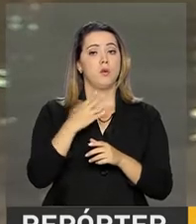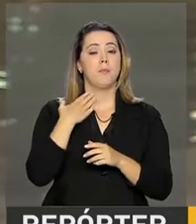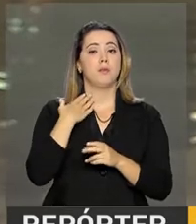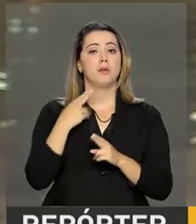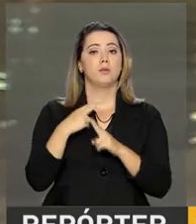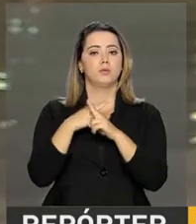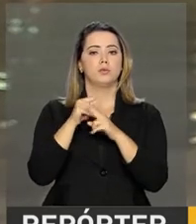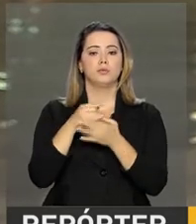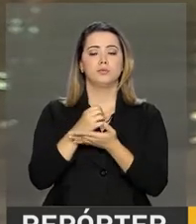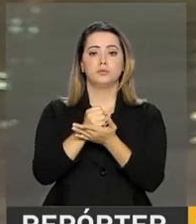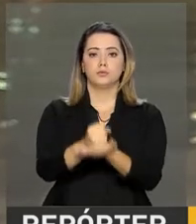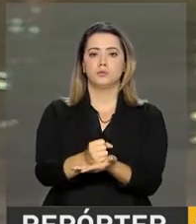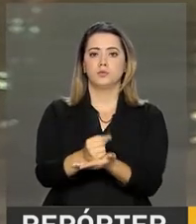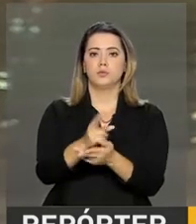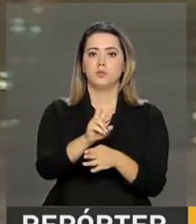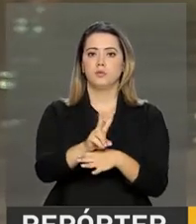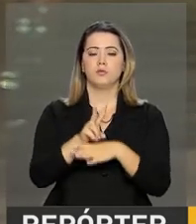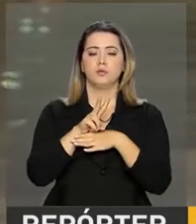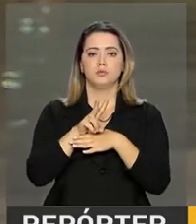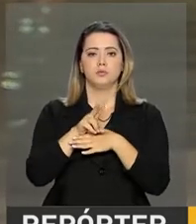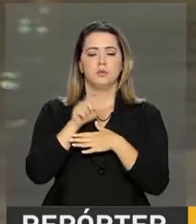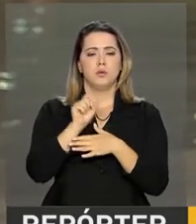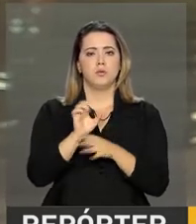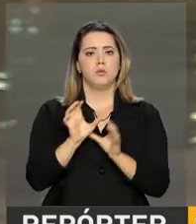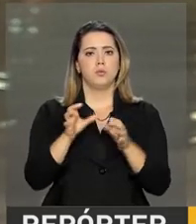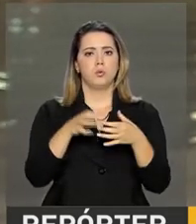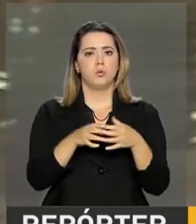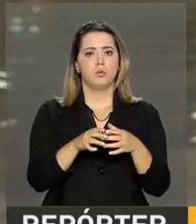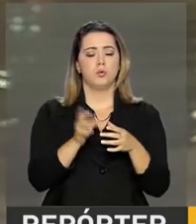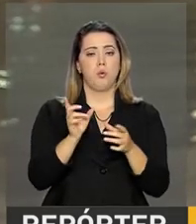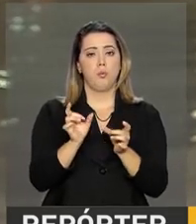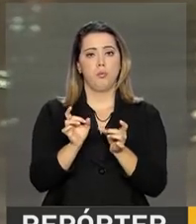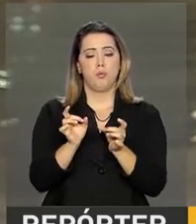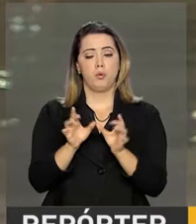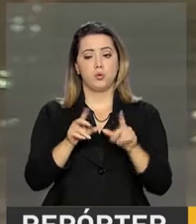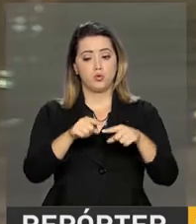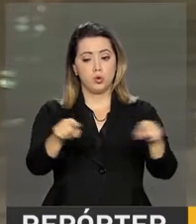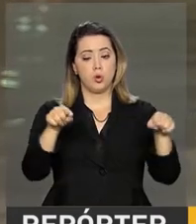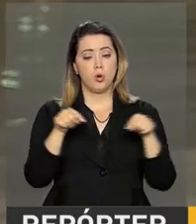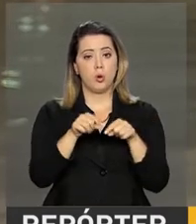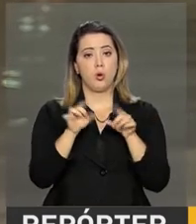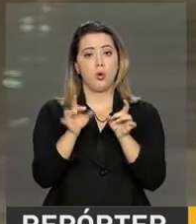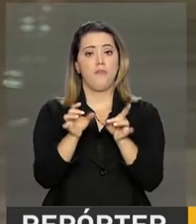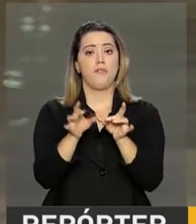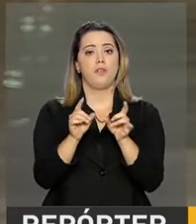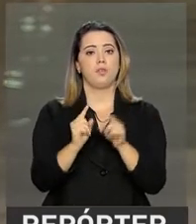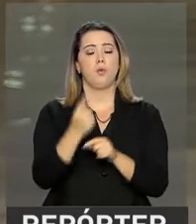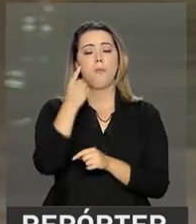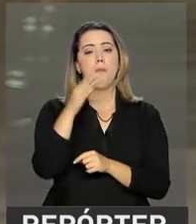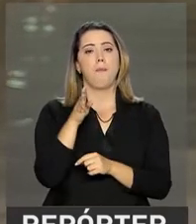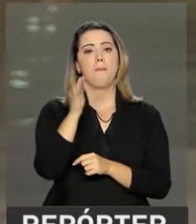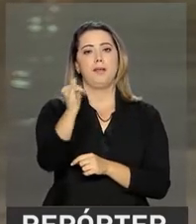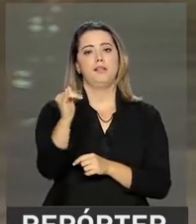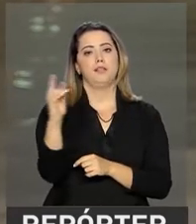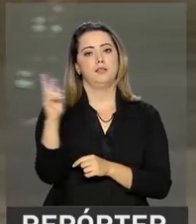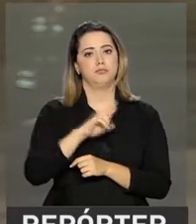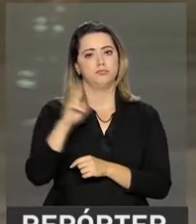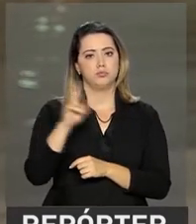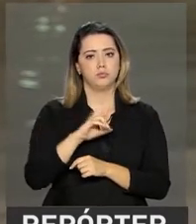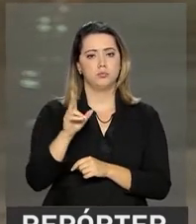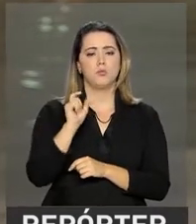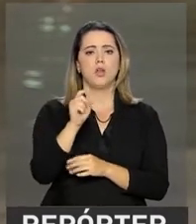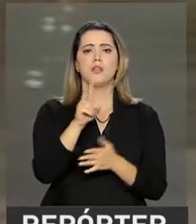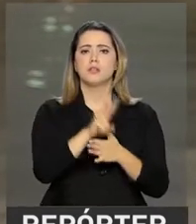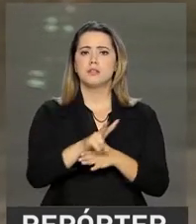vai disponibilizar uma linha de financiamento para os lojistas no valor de 1 bilhão de reais essa linha de financiamento